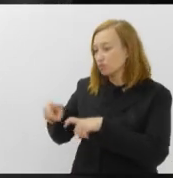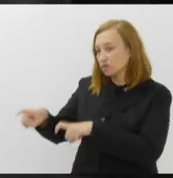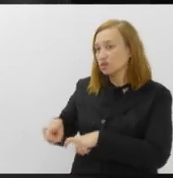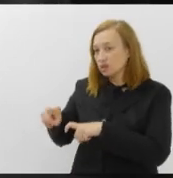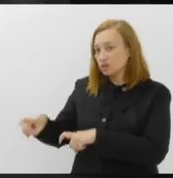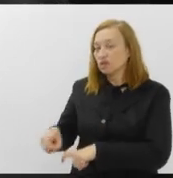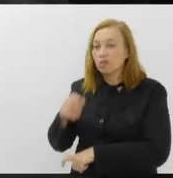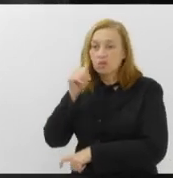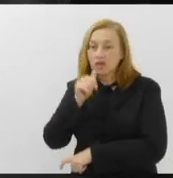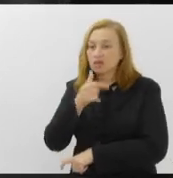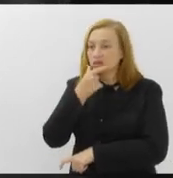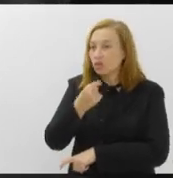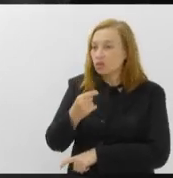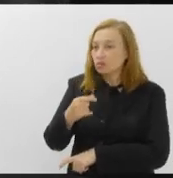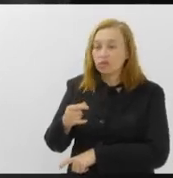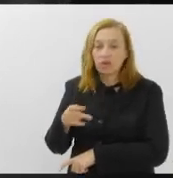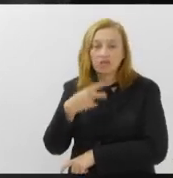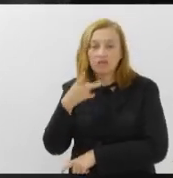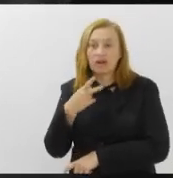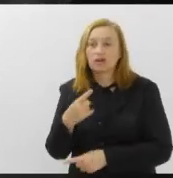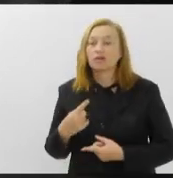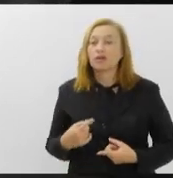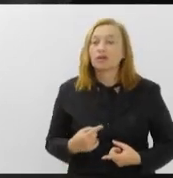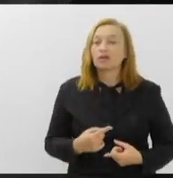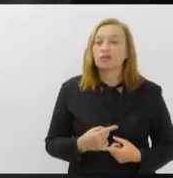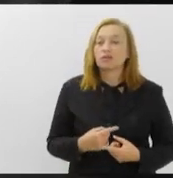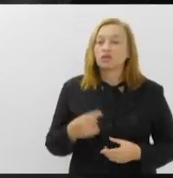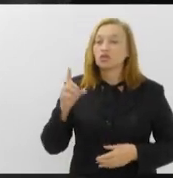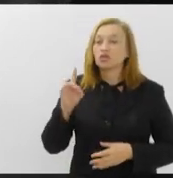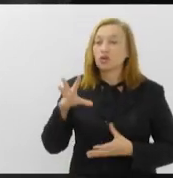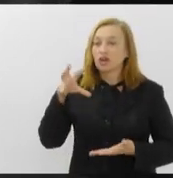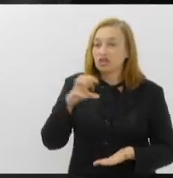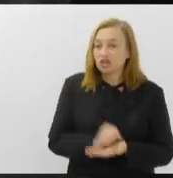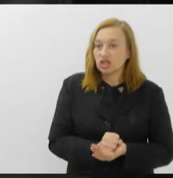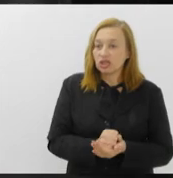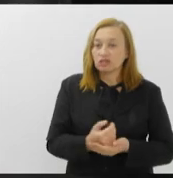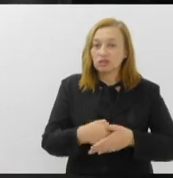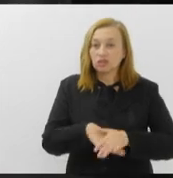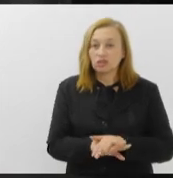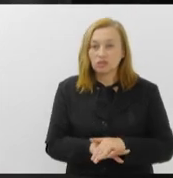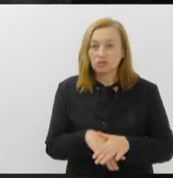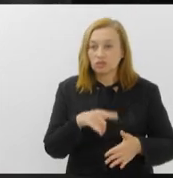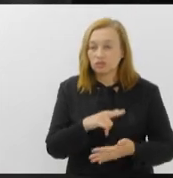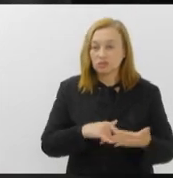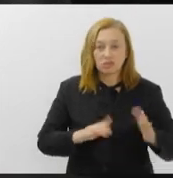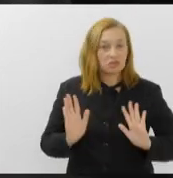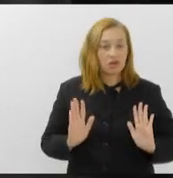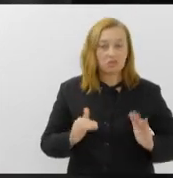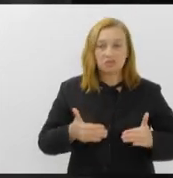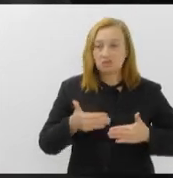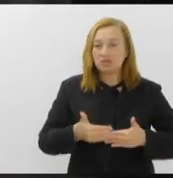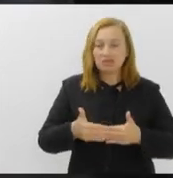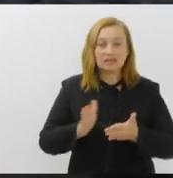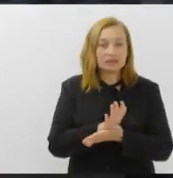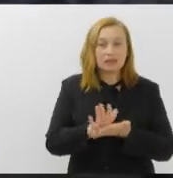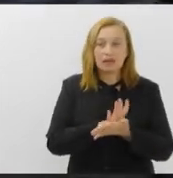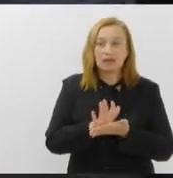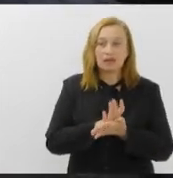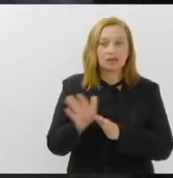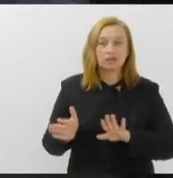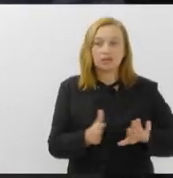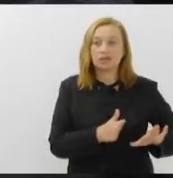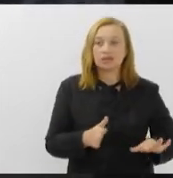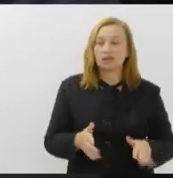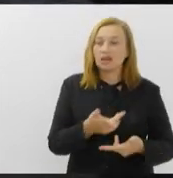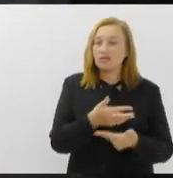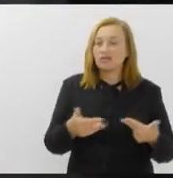agricultoras, né, hoje, com essas falas, indocumentados. Né, não tem, não vai haver avanço, você submete a pessoa, as pessoas a uma